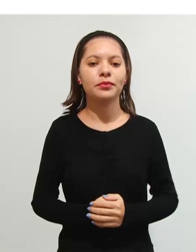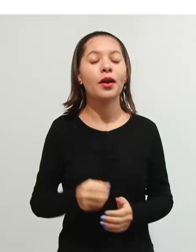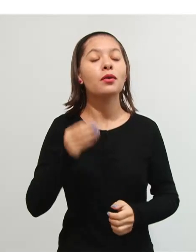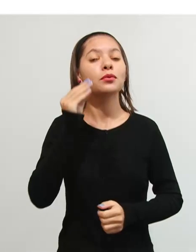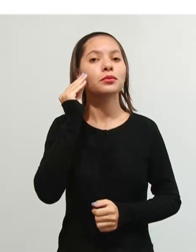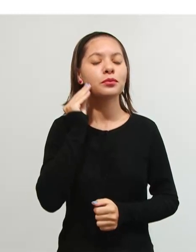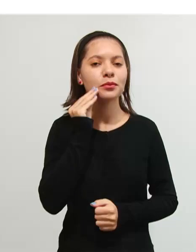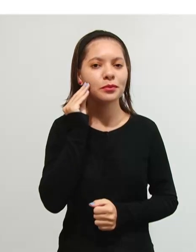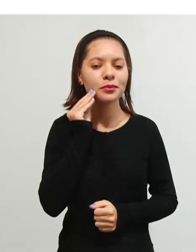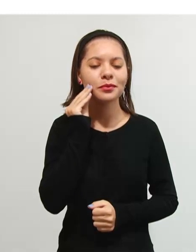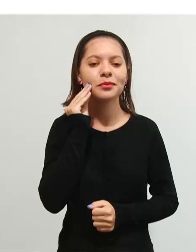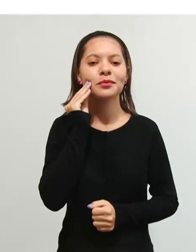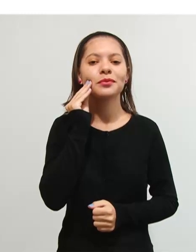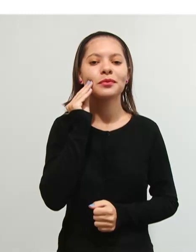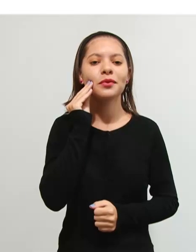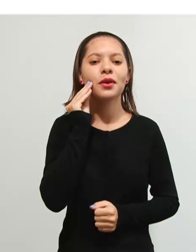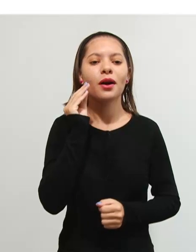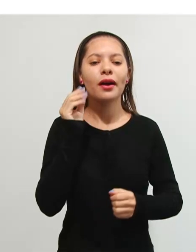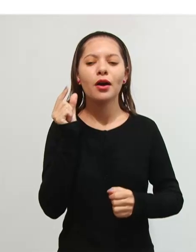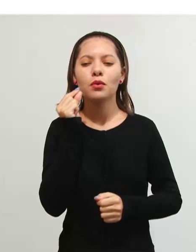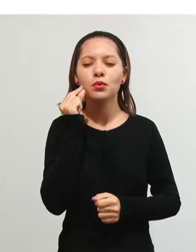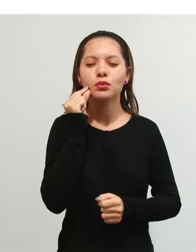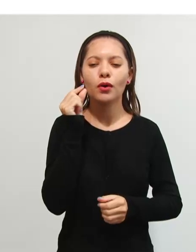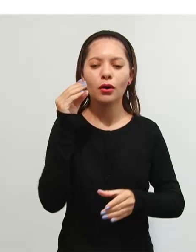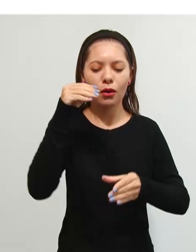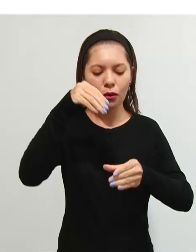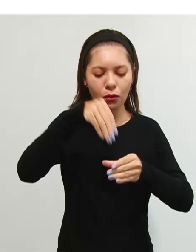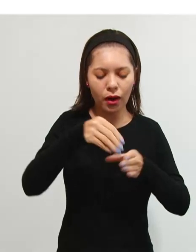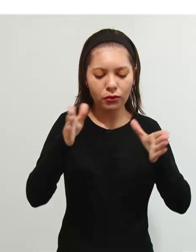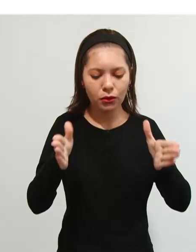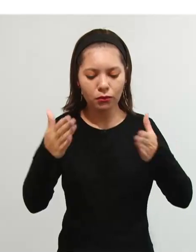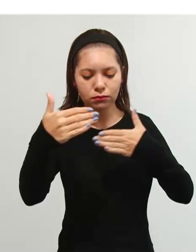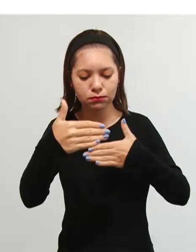experimento condicionante, onde o rato era colocado dentro daquela